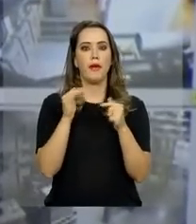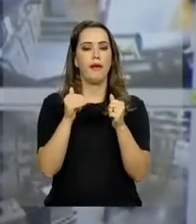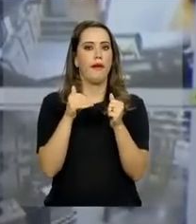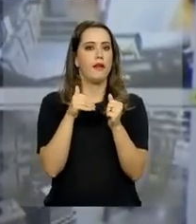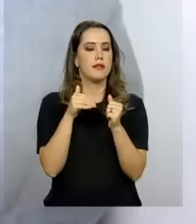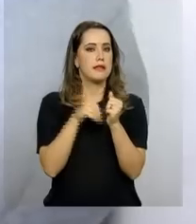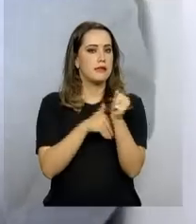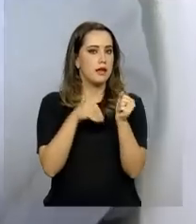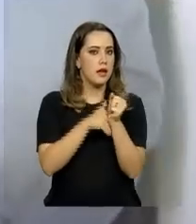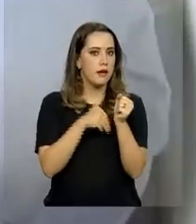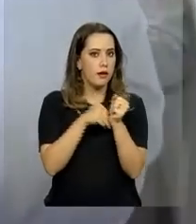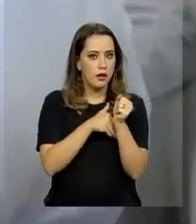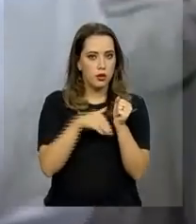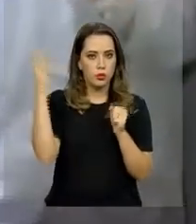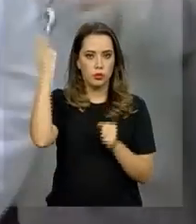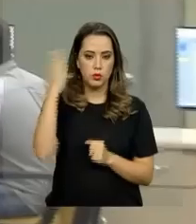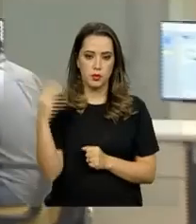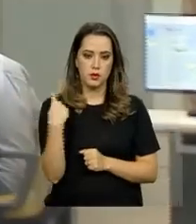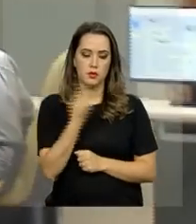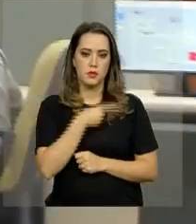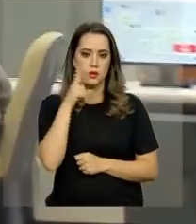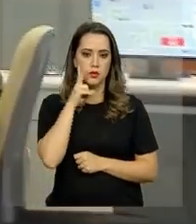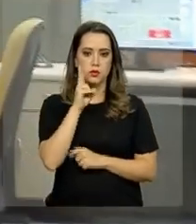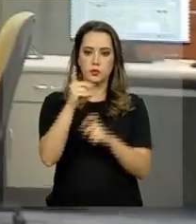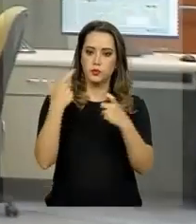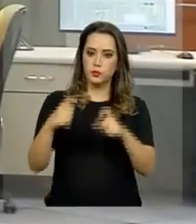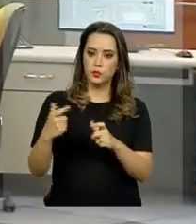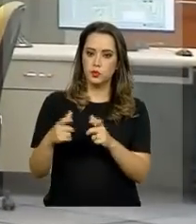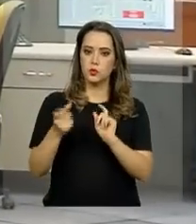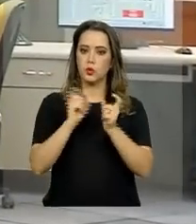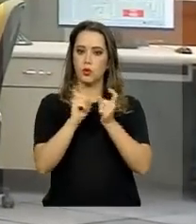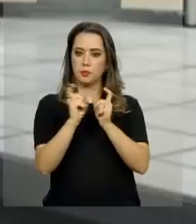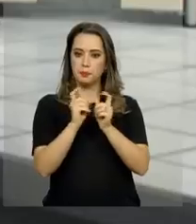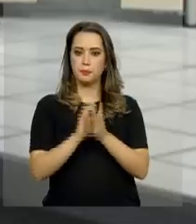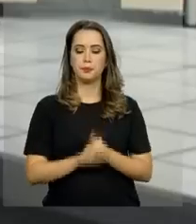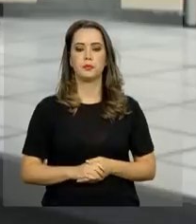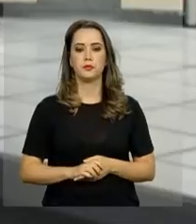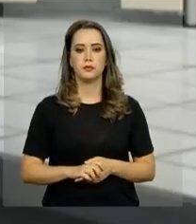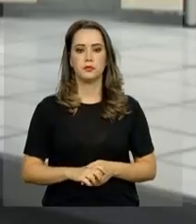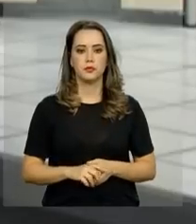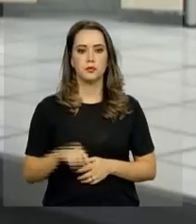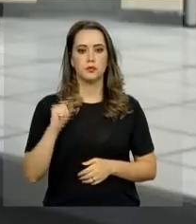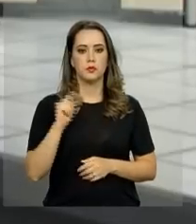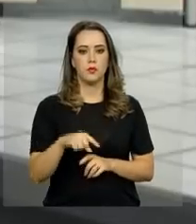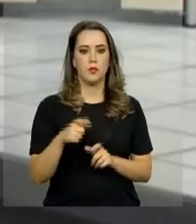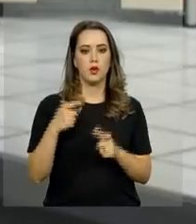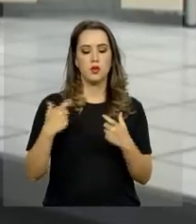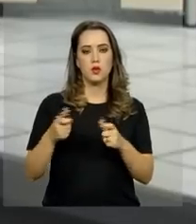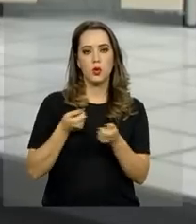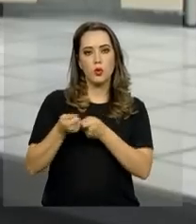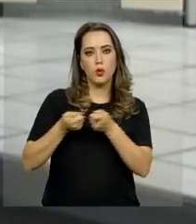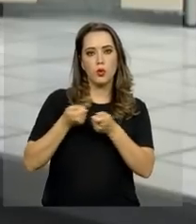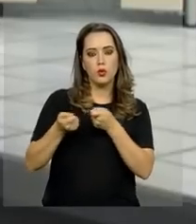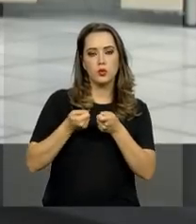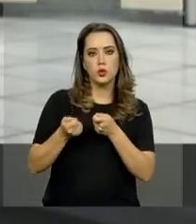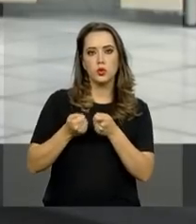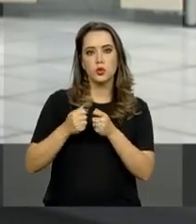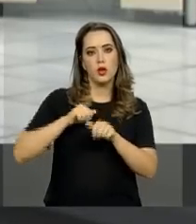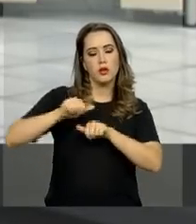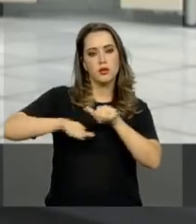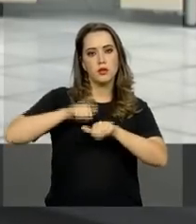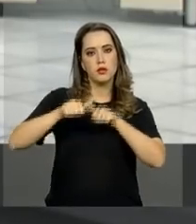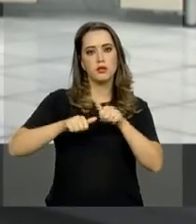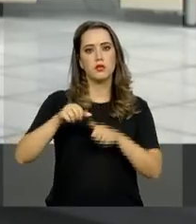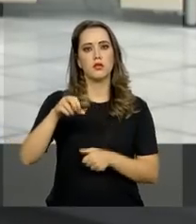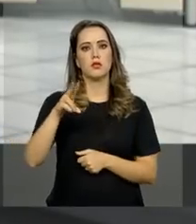segurança nacional. Mas tivemos acesso a uma parte das instalações. Esta é a sala de controle da usina de enriquecimento de